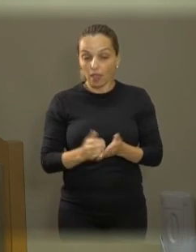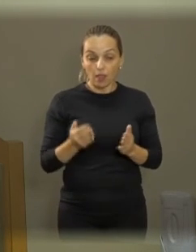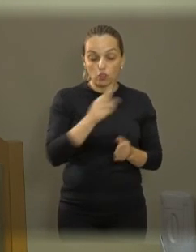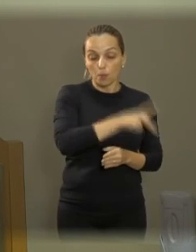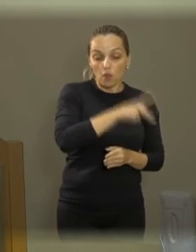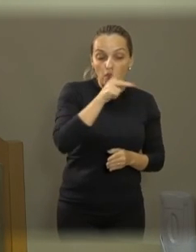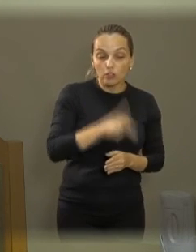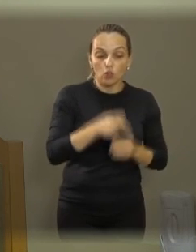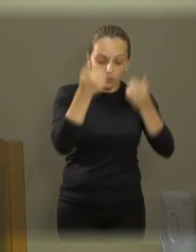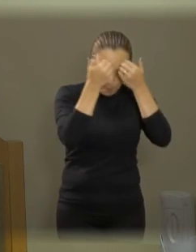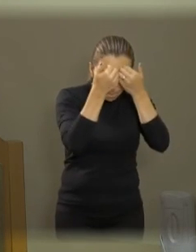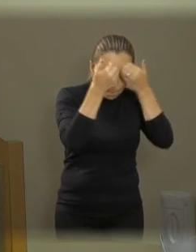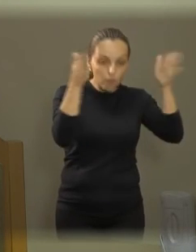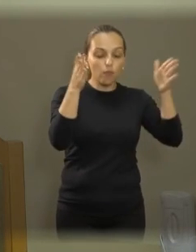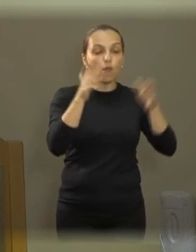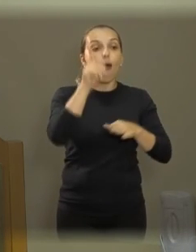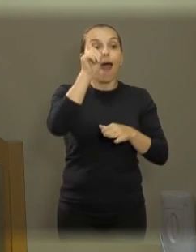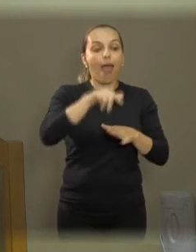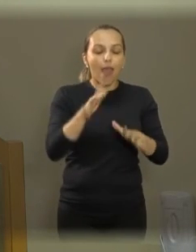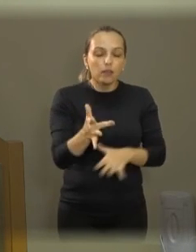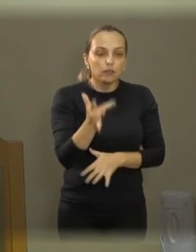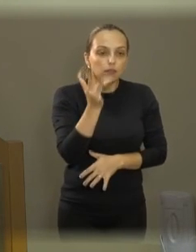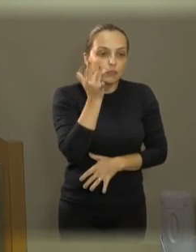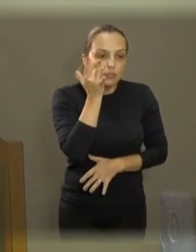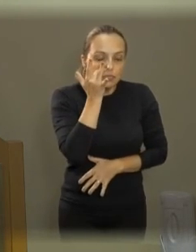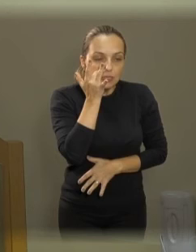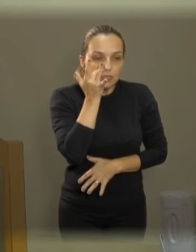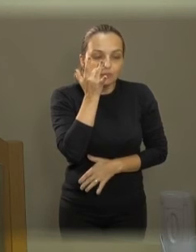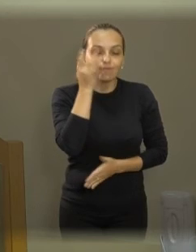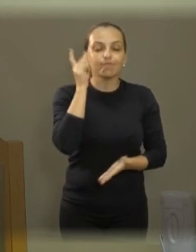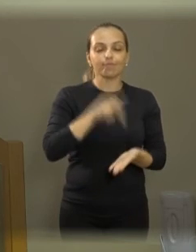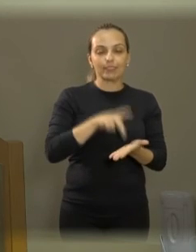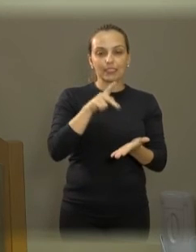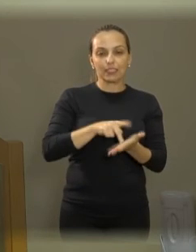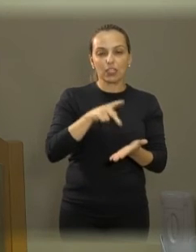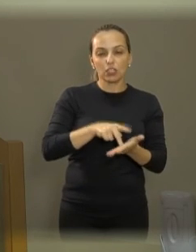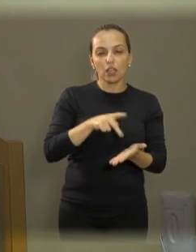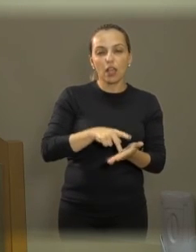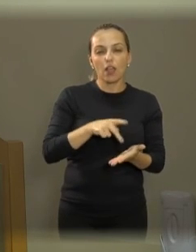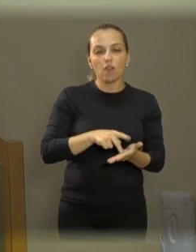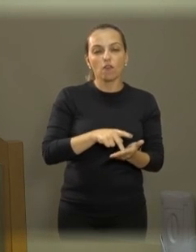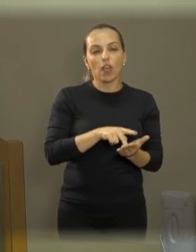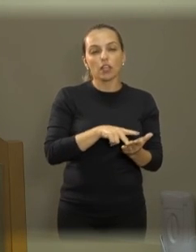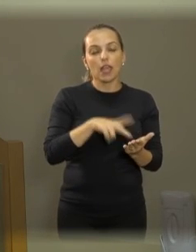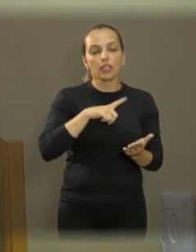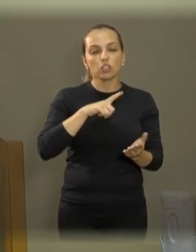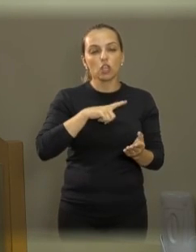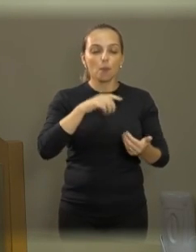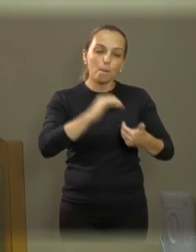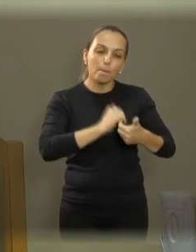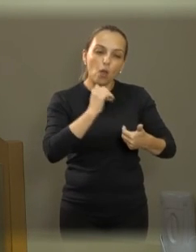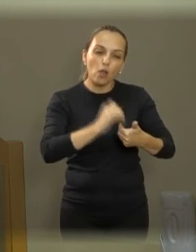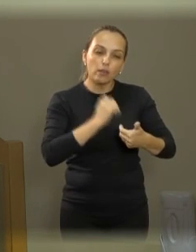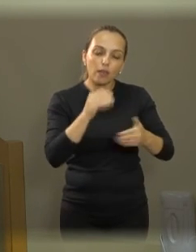mundo possível, esses admirávamos e tínhamos como conselheiros,